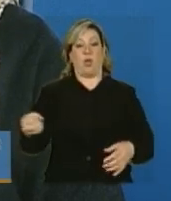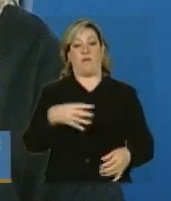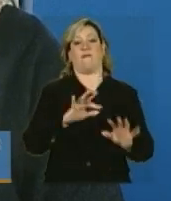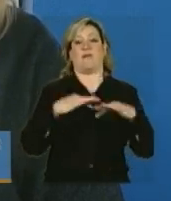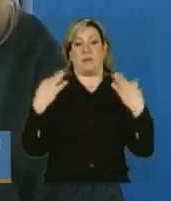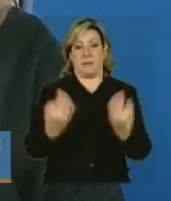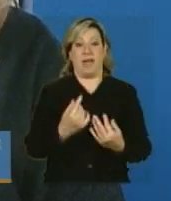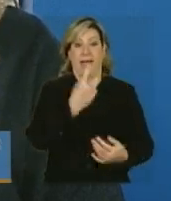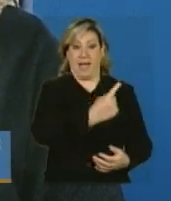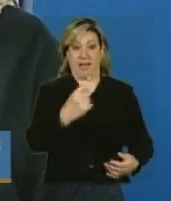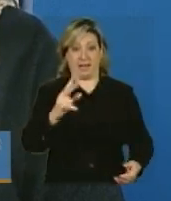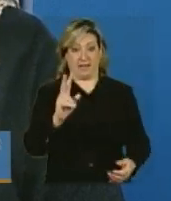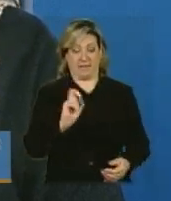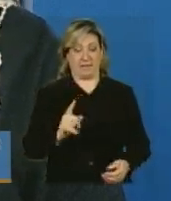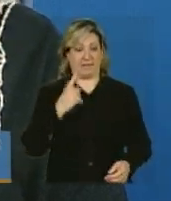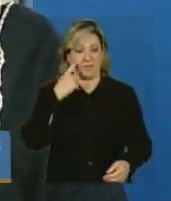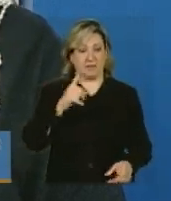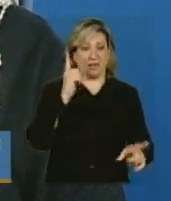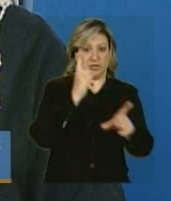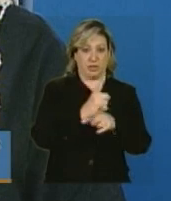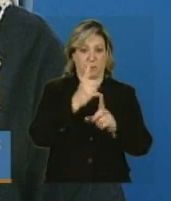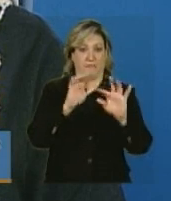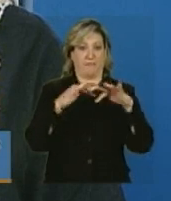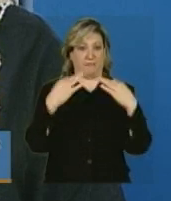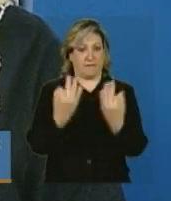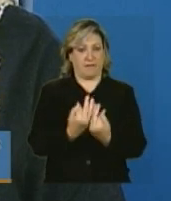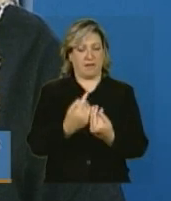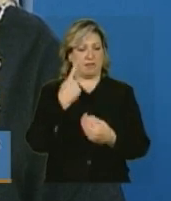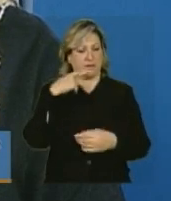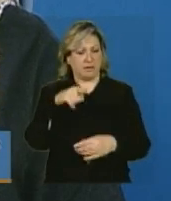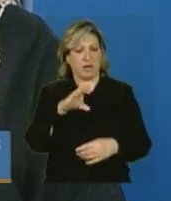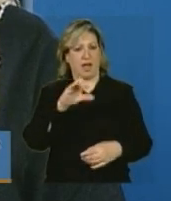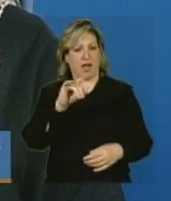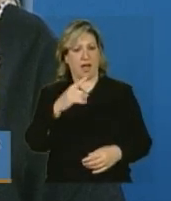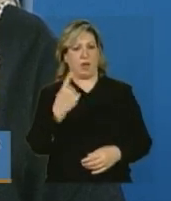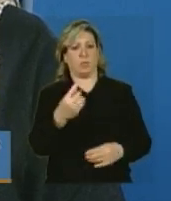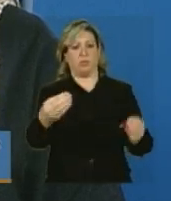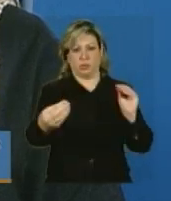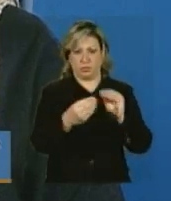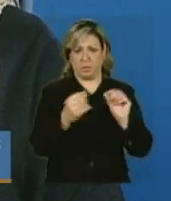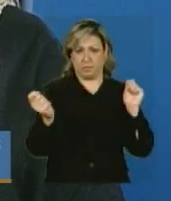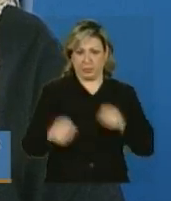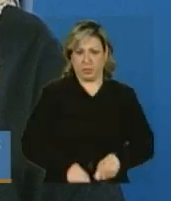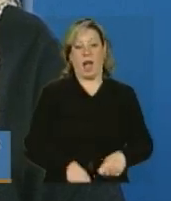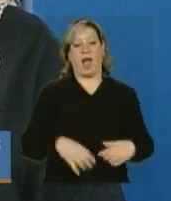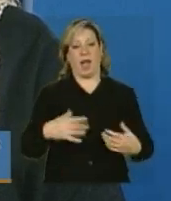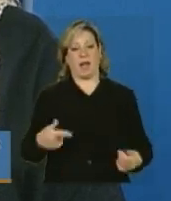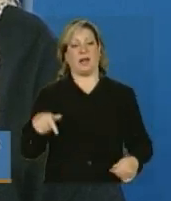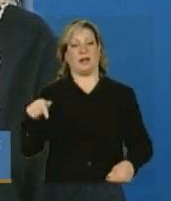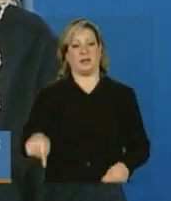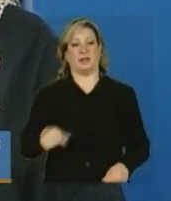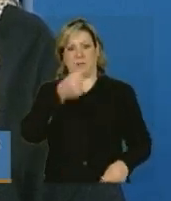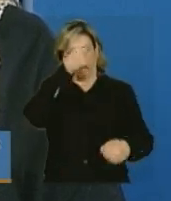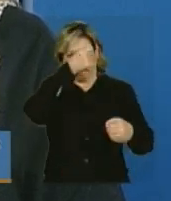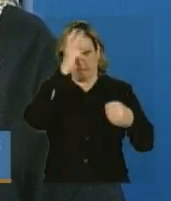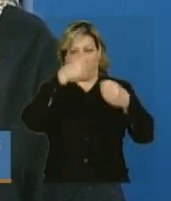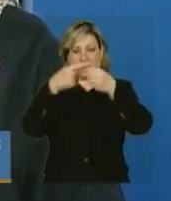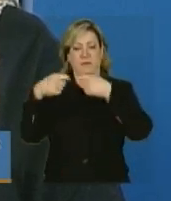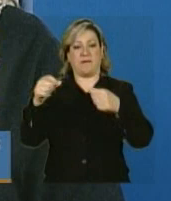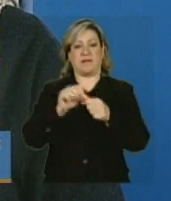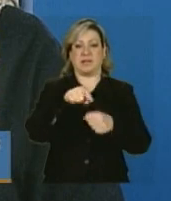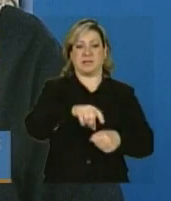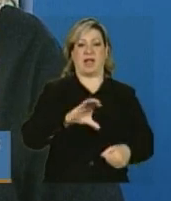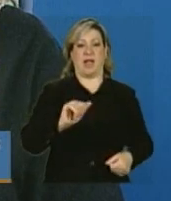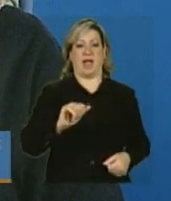que for detectada uma família com o perfil do cadastro único, ele deve, então, promover o cadastramento